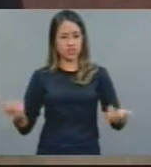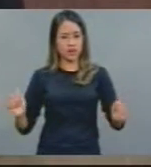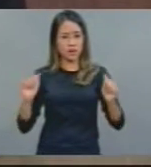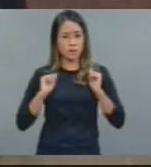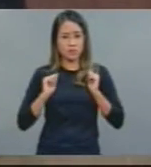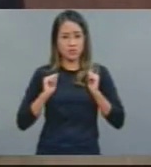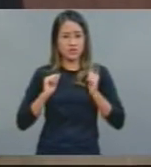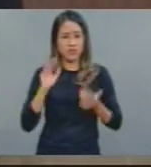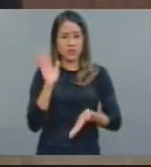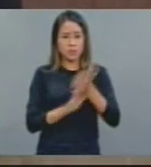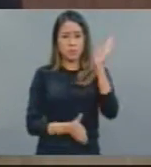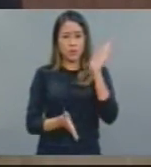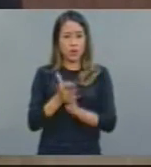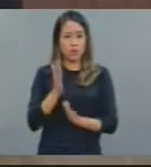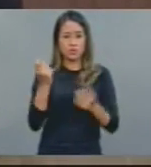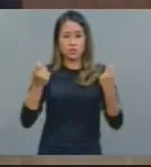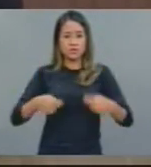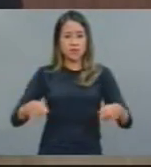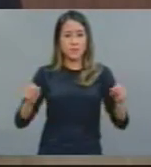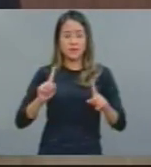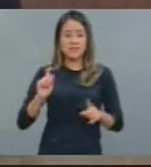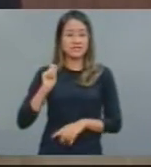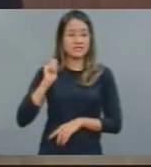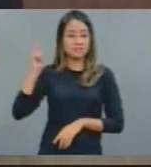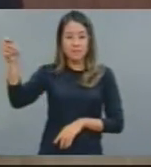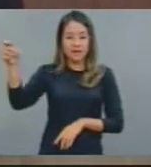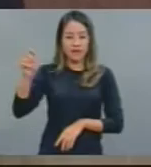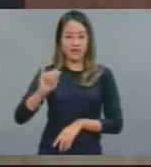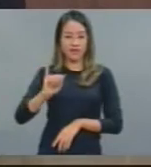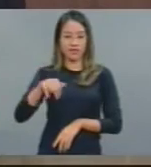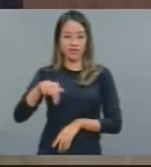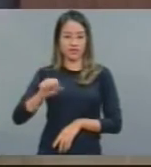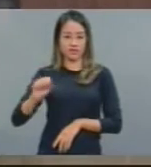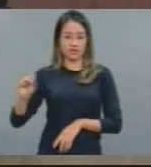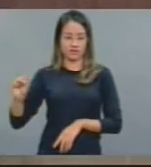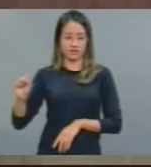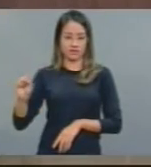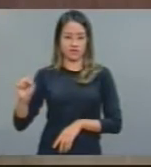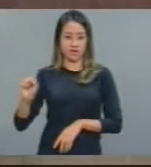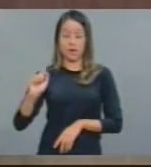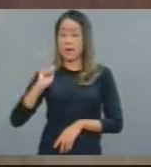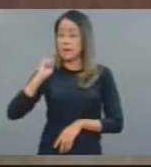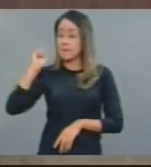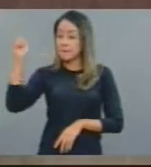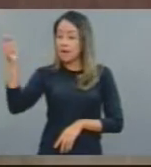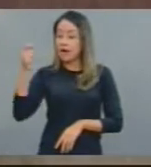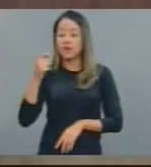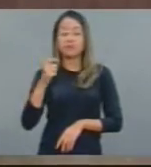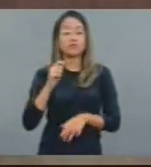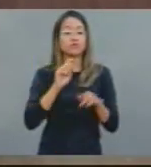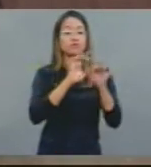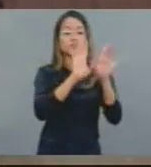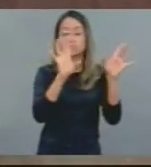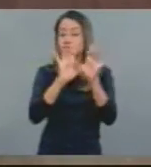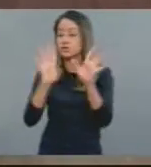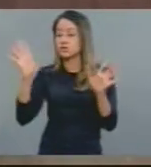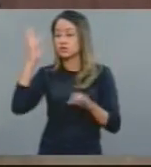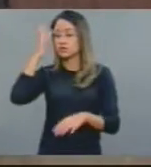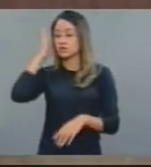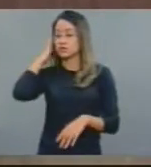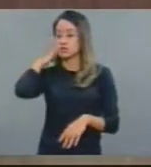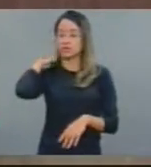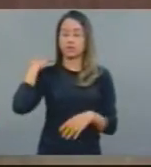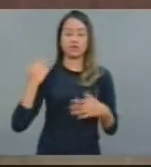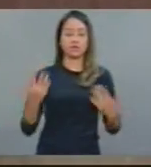a Previdência é um regime contributivo. Sendo um regime contributivo, portanto, o